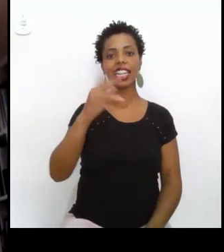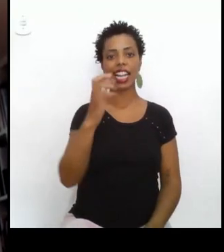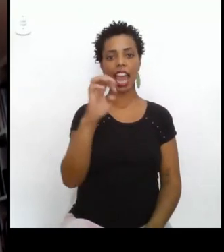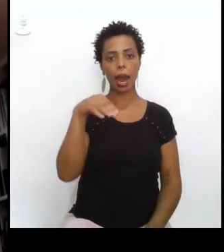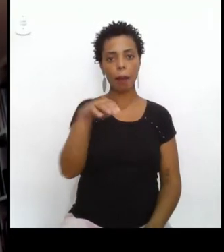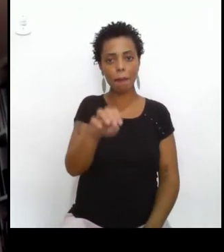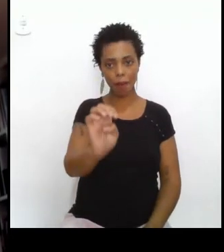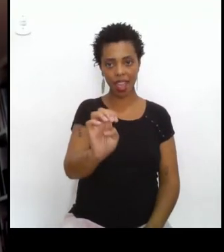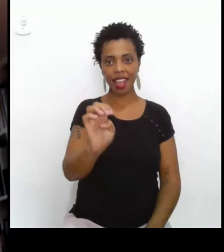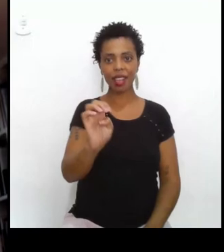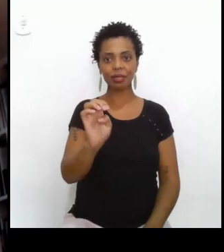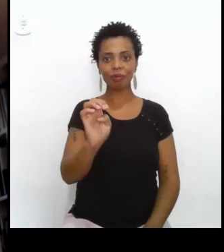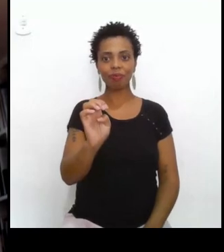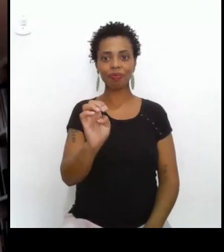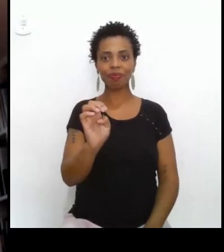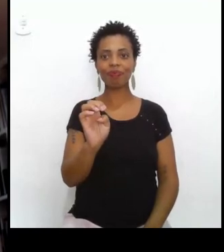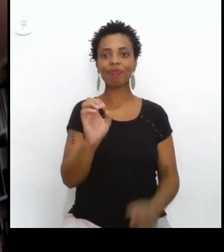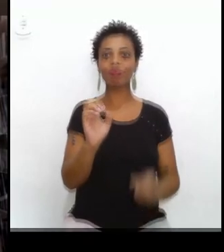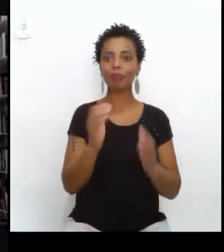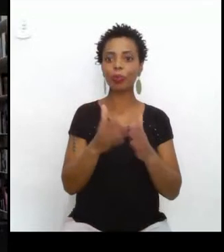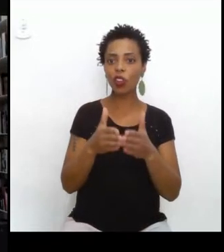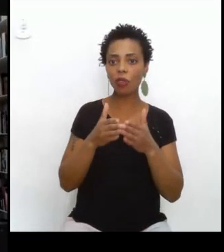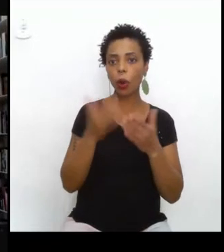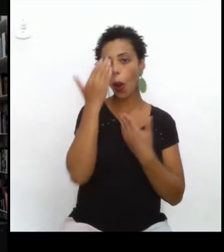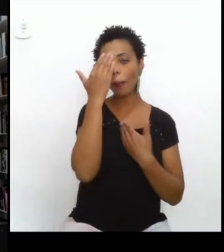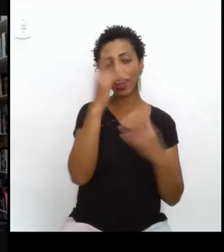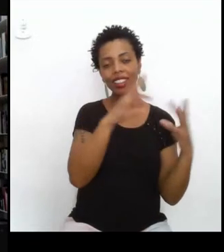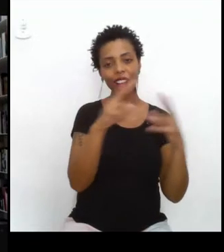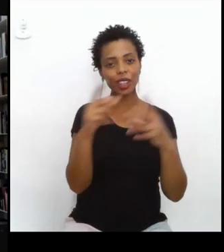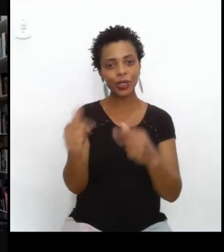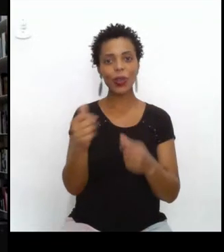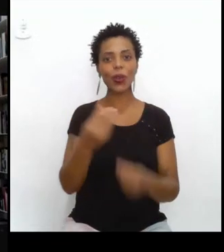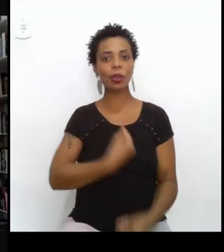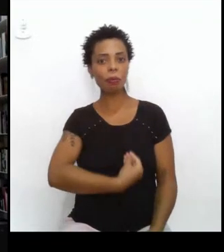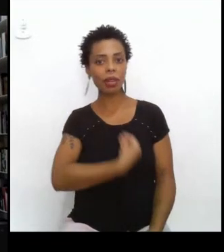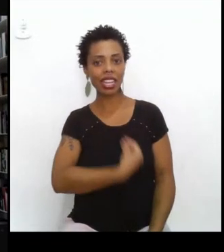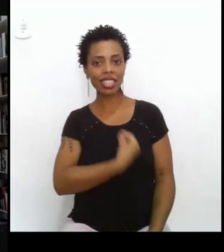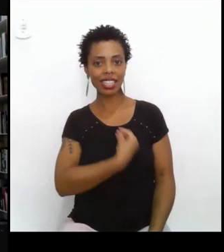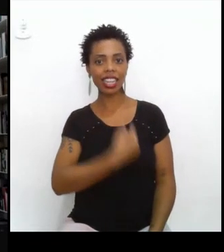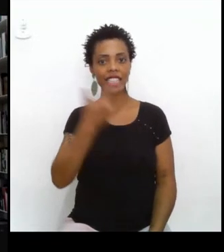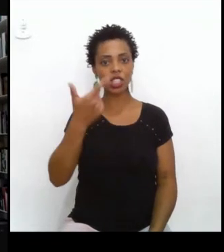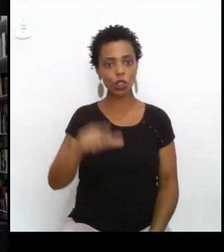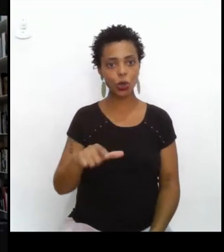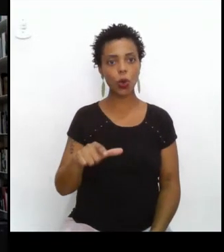muito obrigado a todos aí pela presença mais uma vez Eliardo